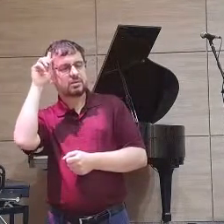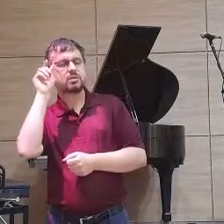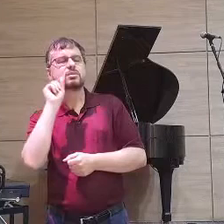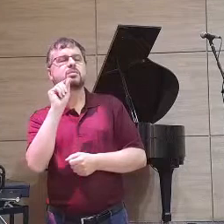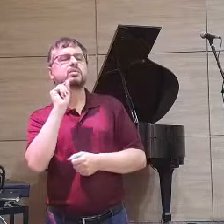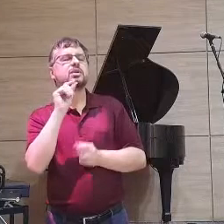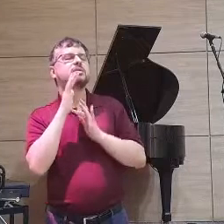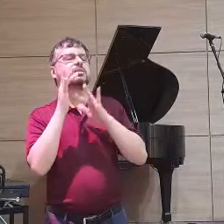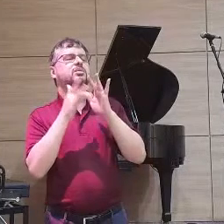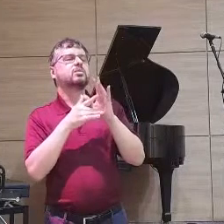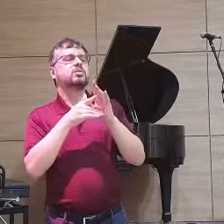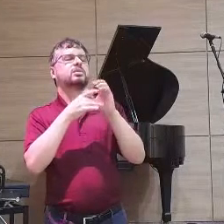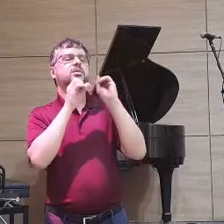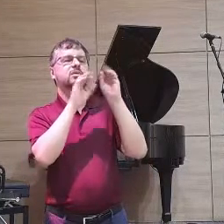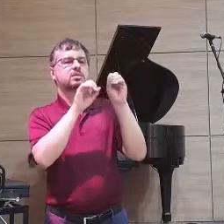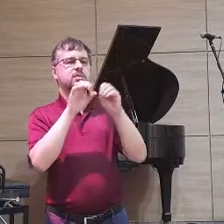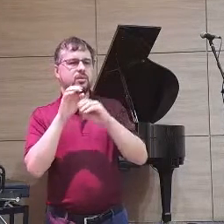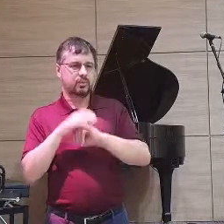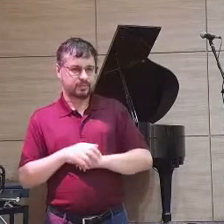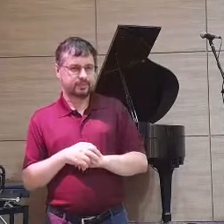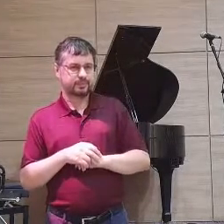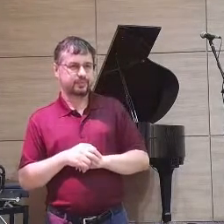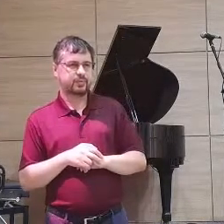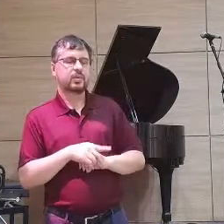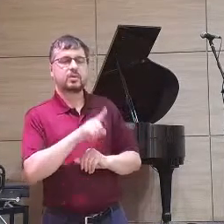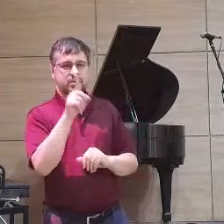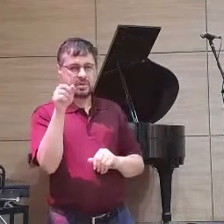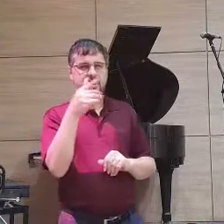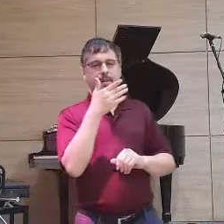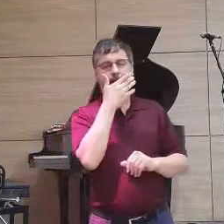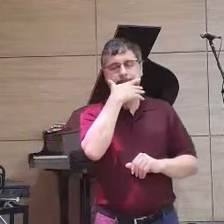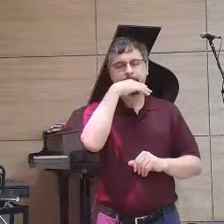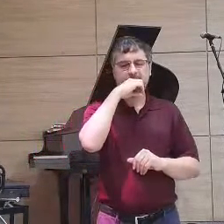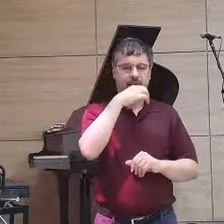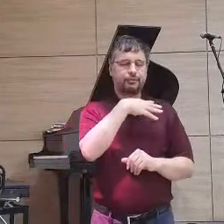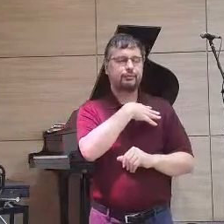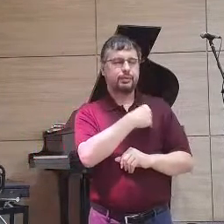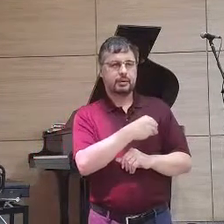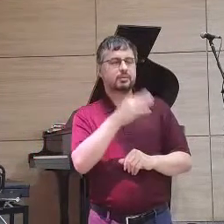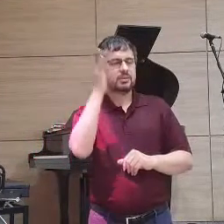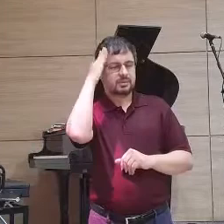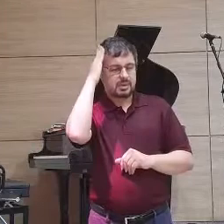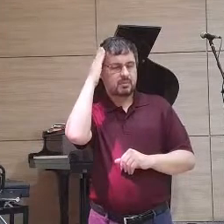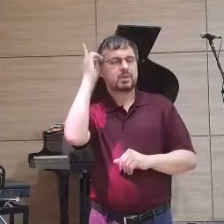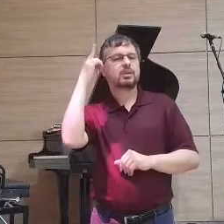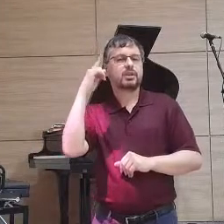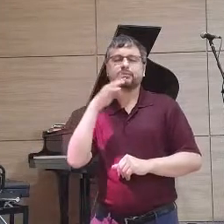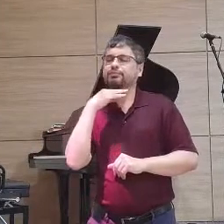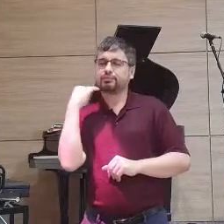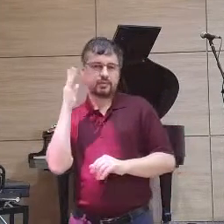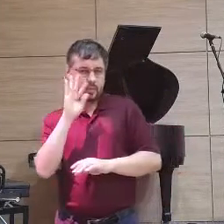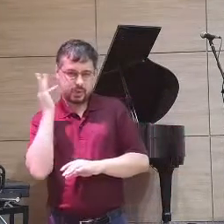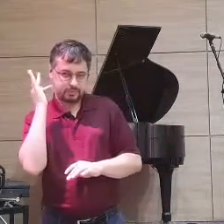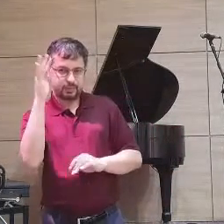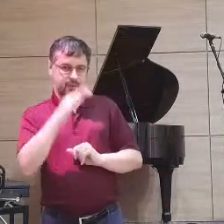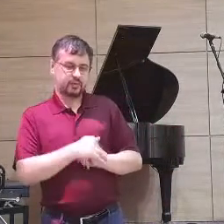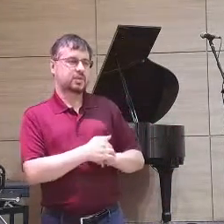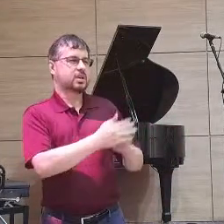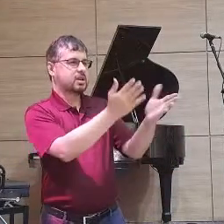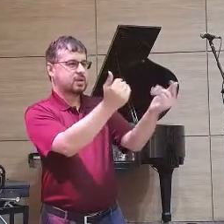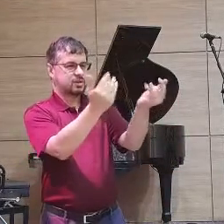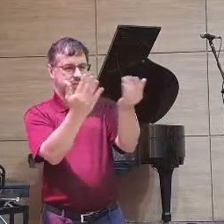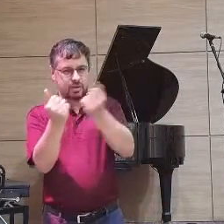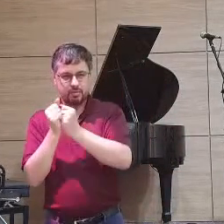veja só você que é pai tem filhos e sabe que vai partir você reúne os seus filhos